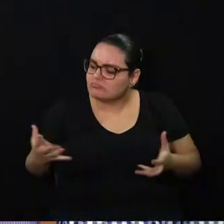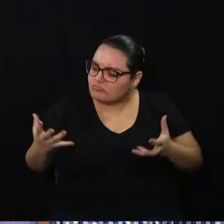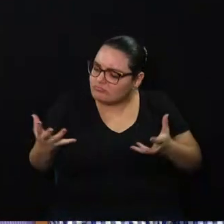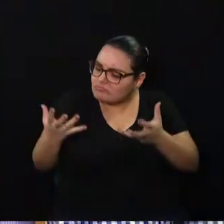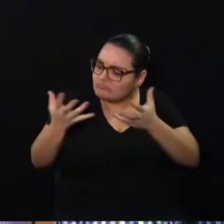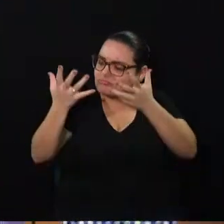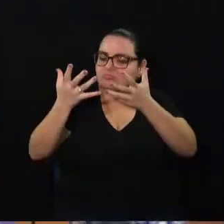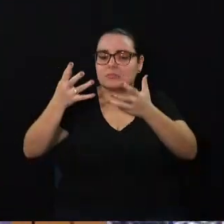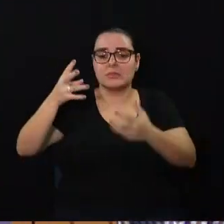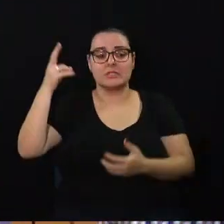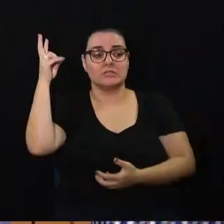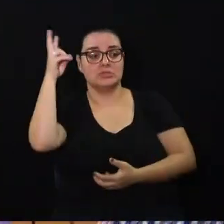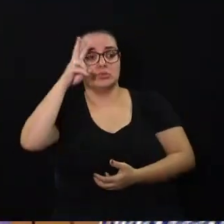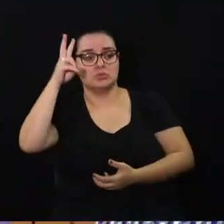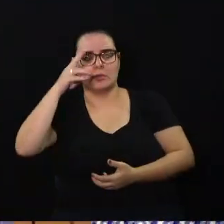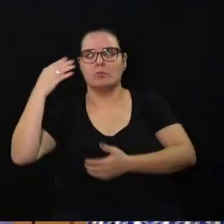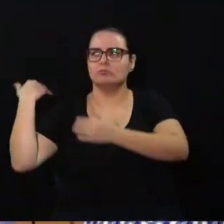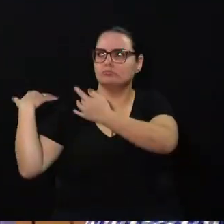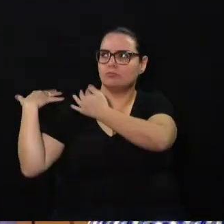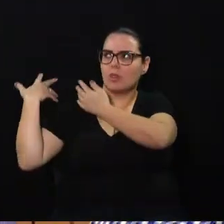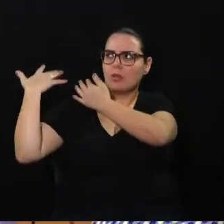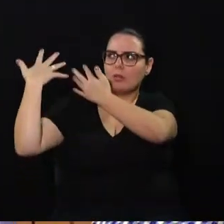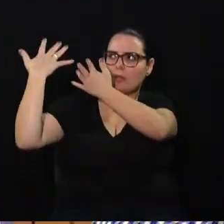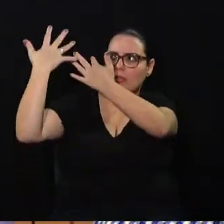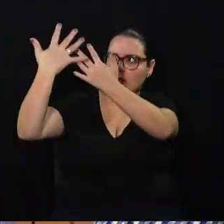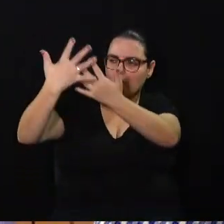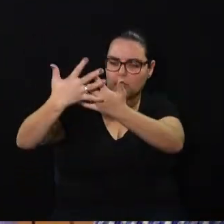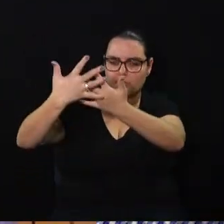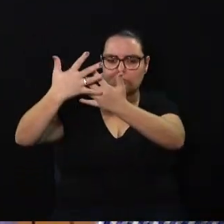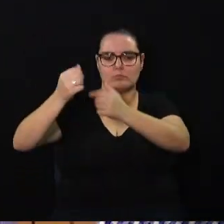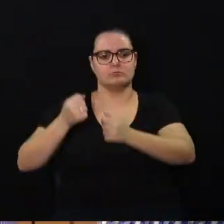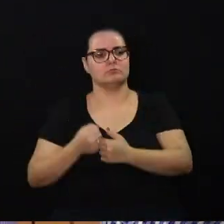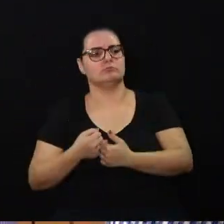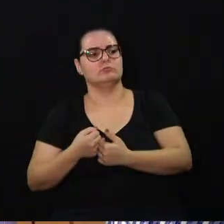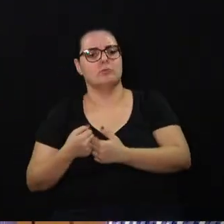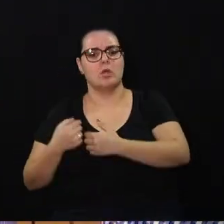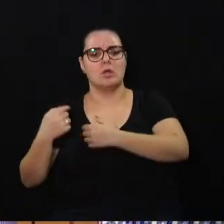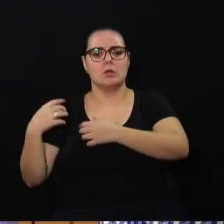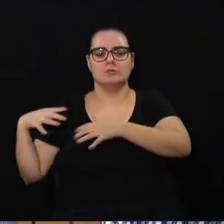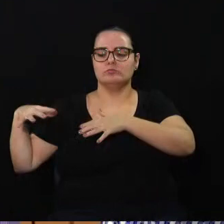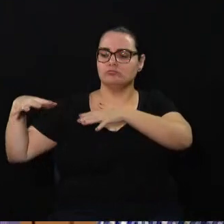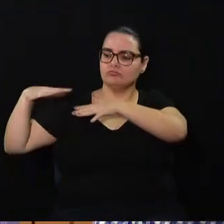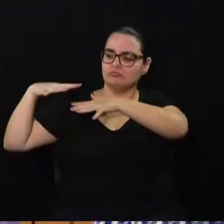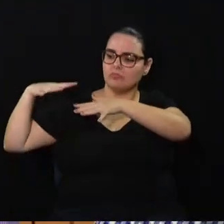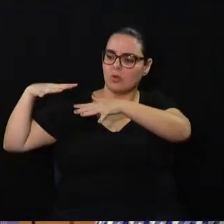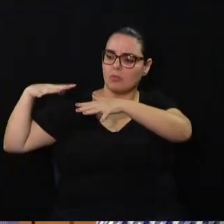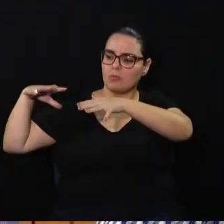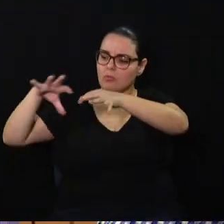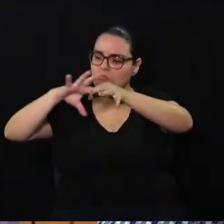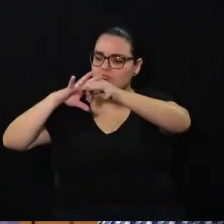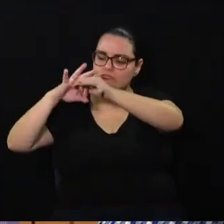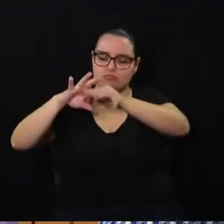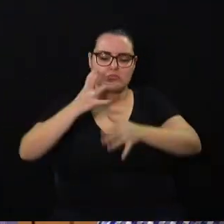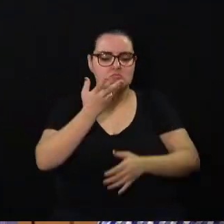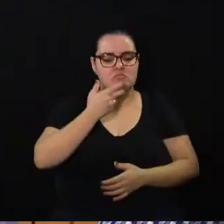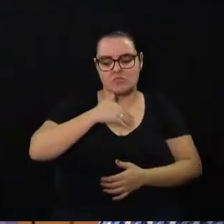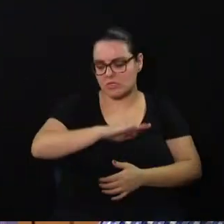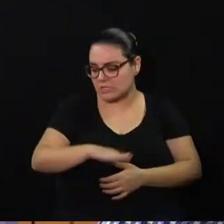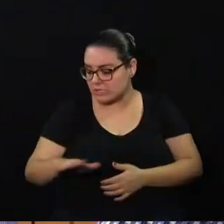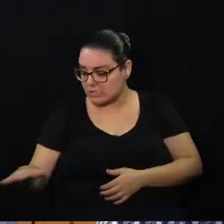operação histórica de pensar a interação das crianças autistas no ambiente